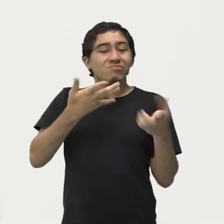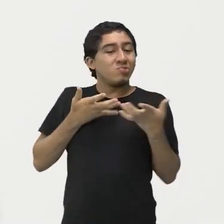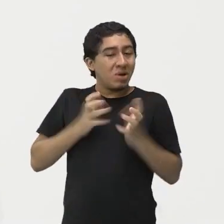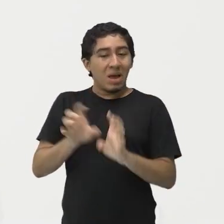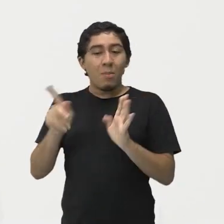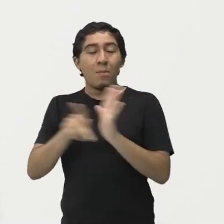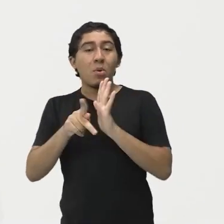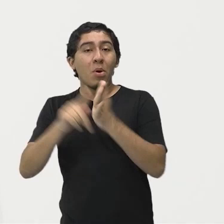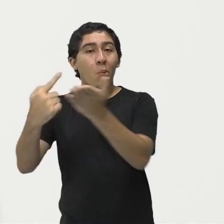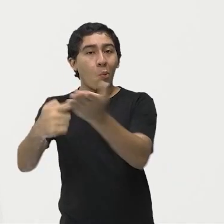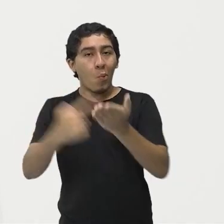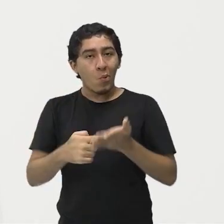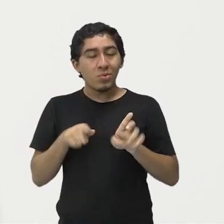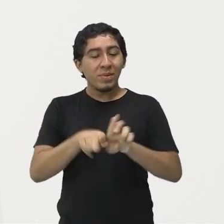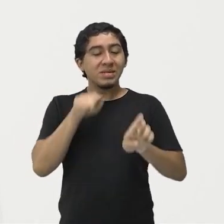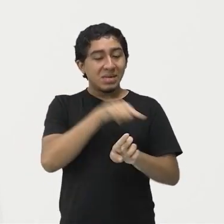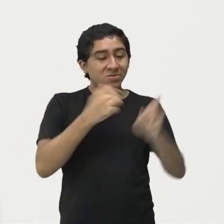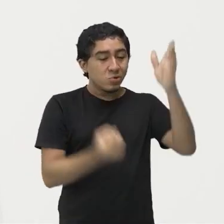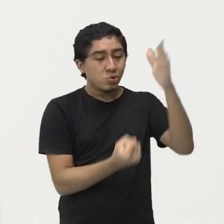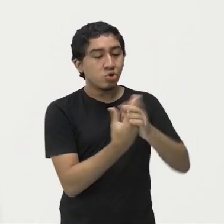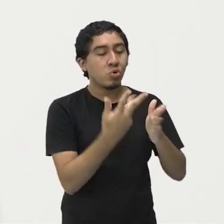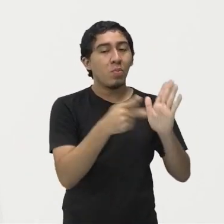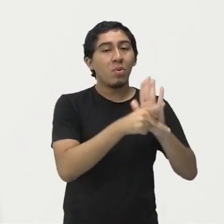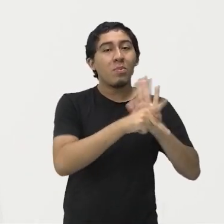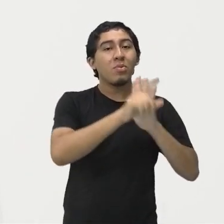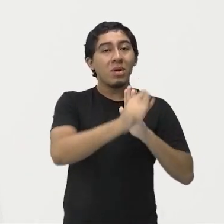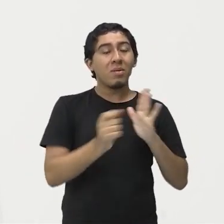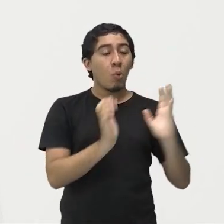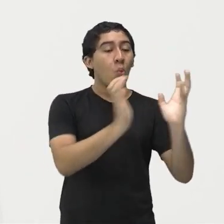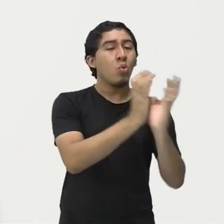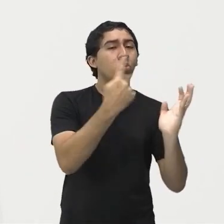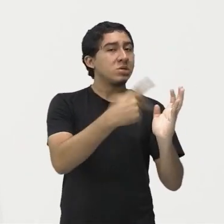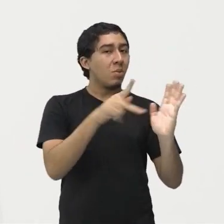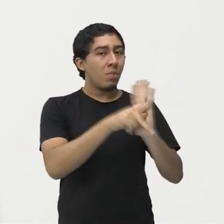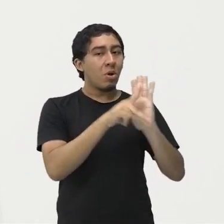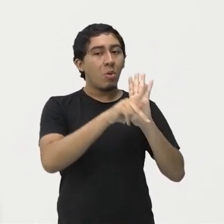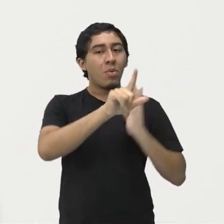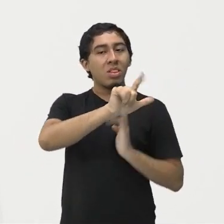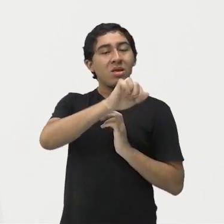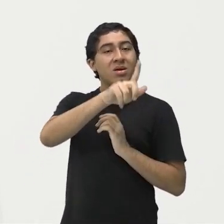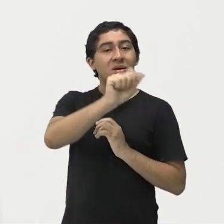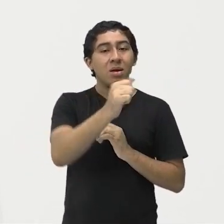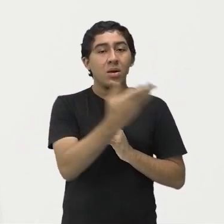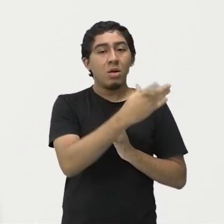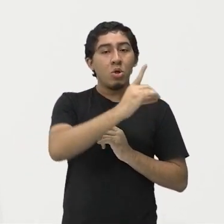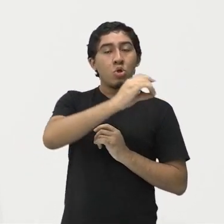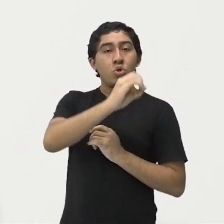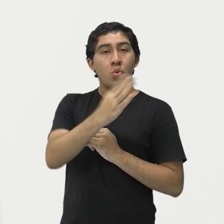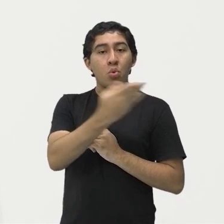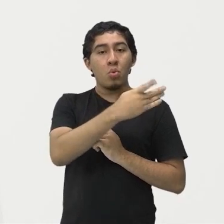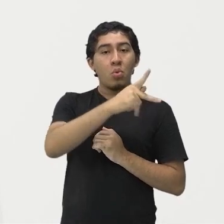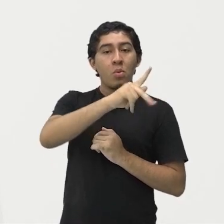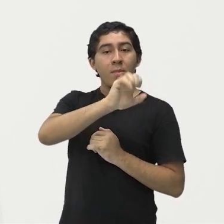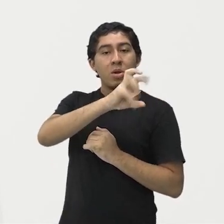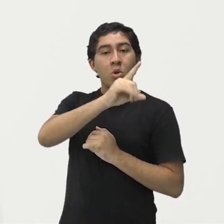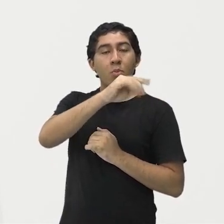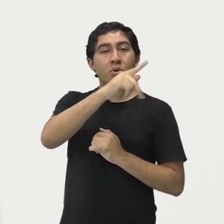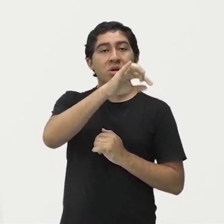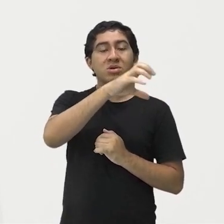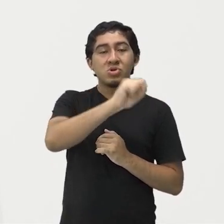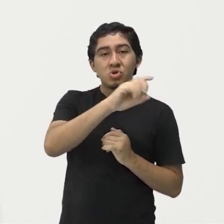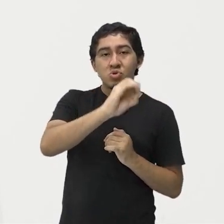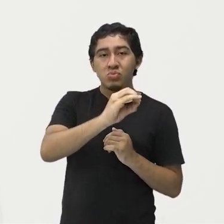Liga do Peloponeso, que tinha o mesmo princípio, mas ela era para se opor à Liga de Delos.